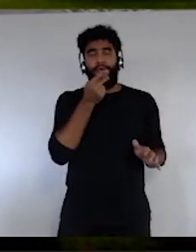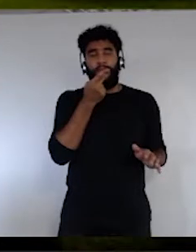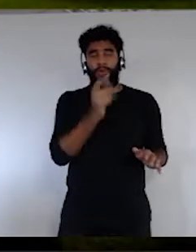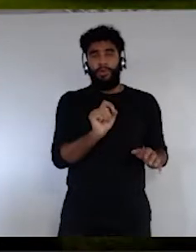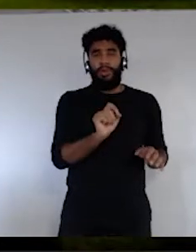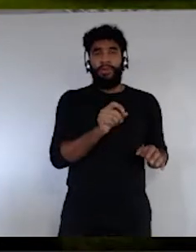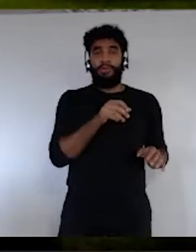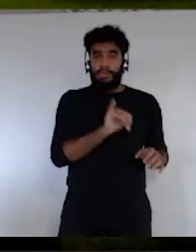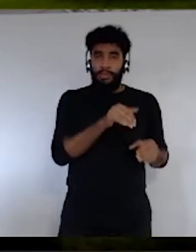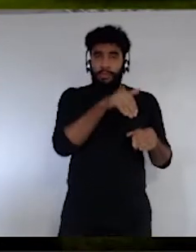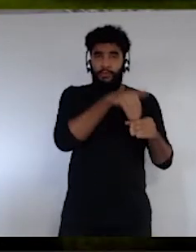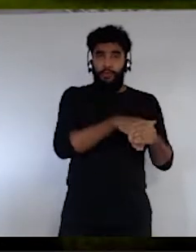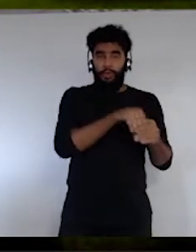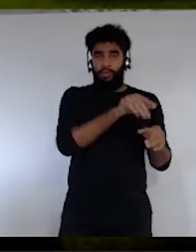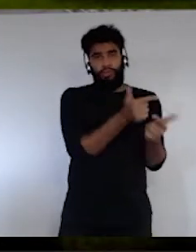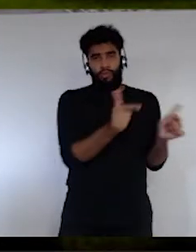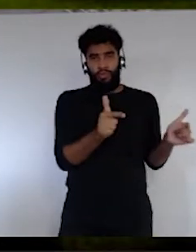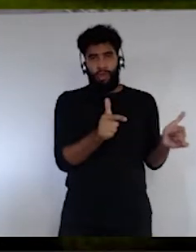há aquela